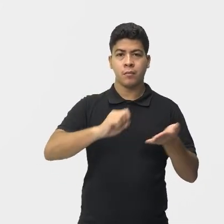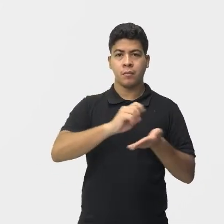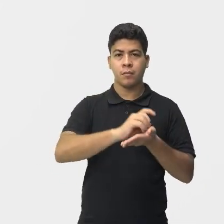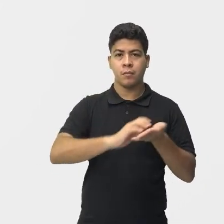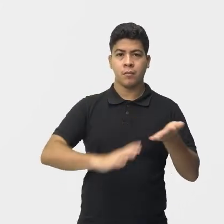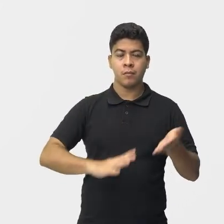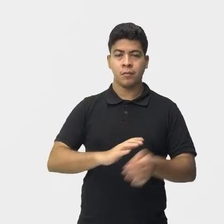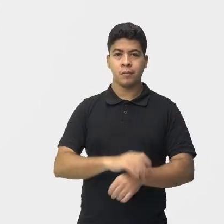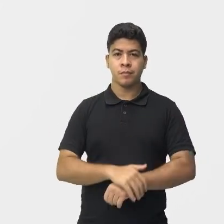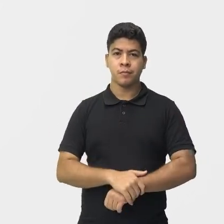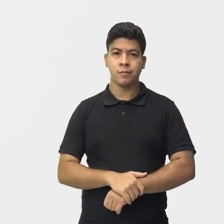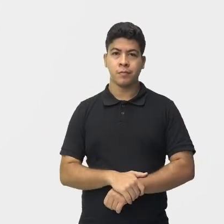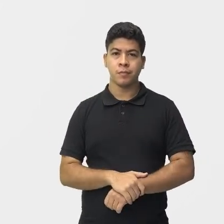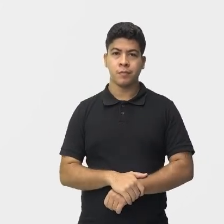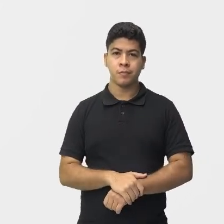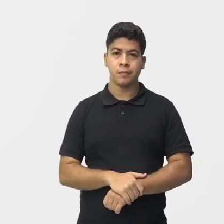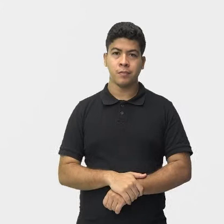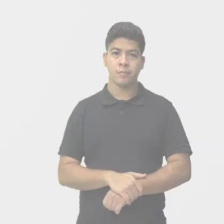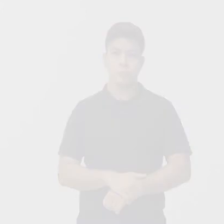nossa dinâmica.